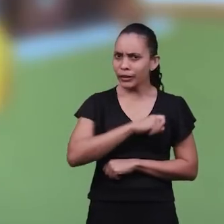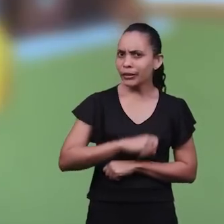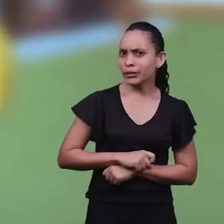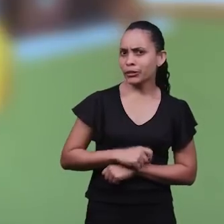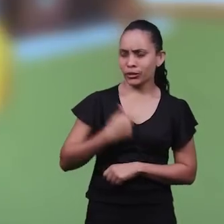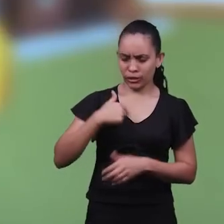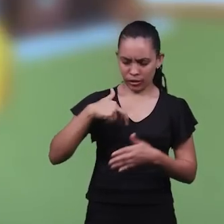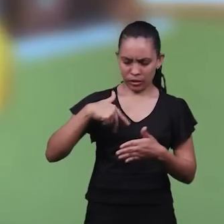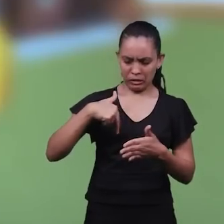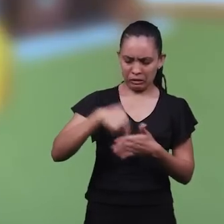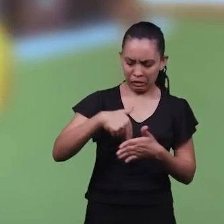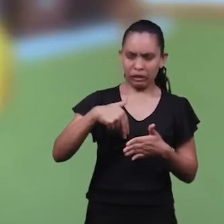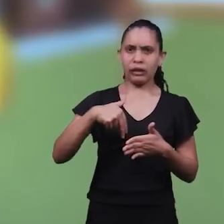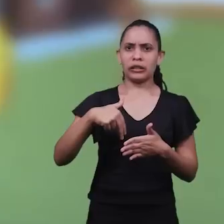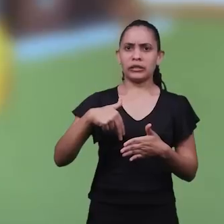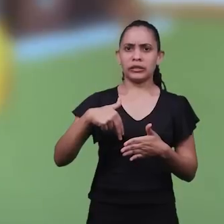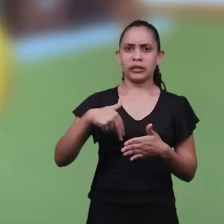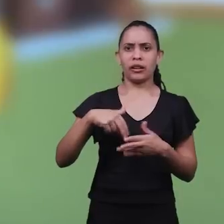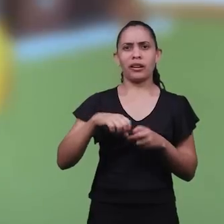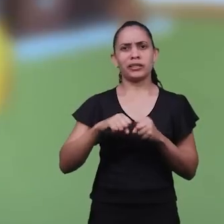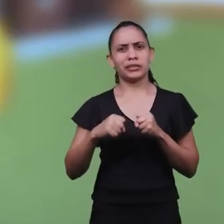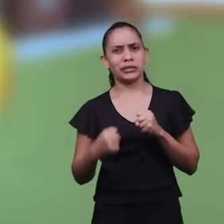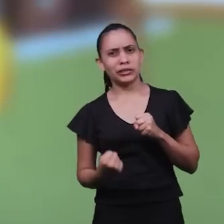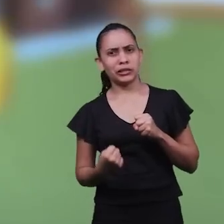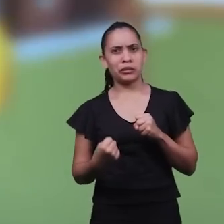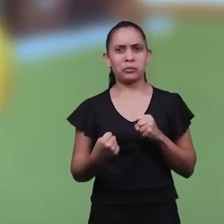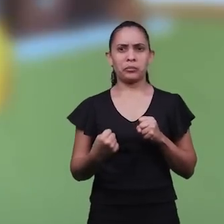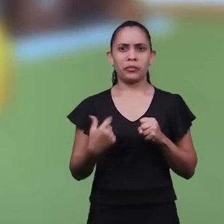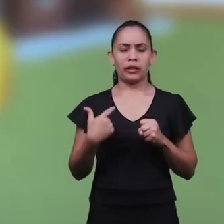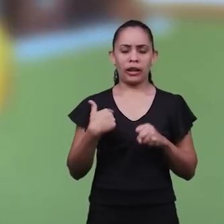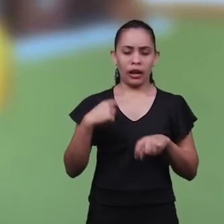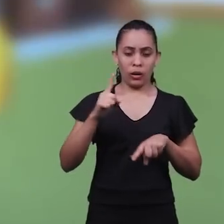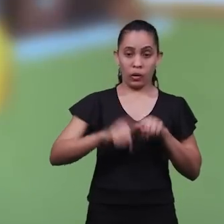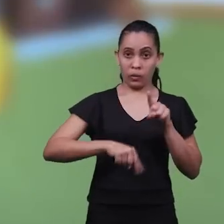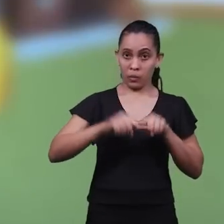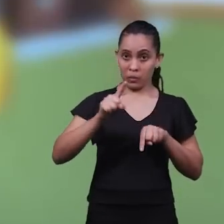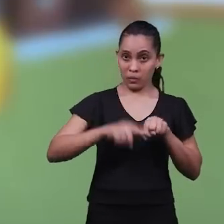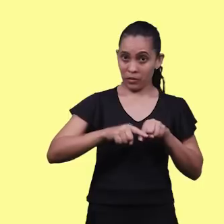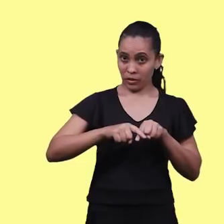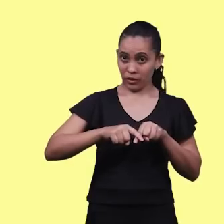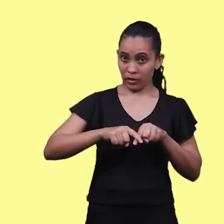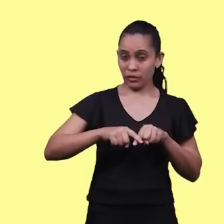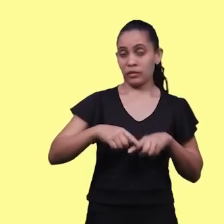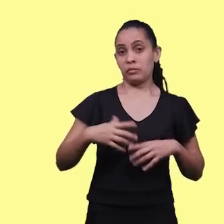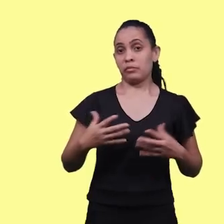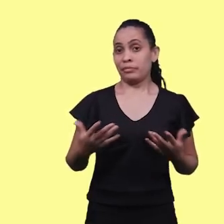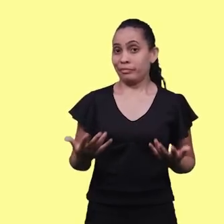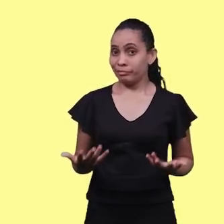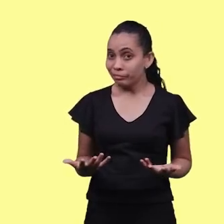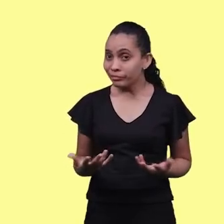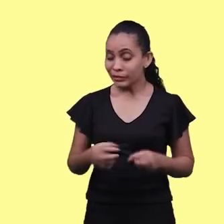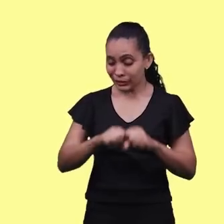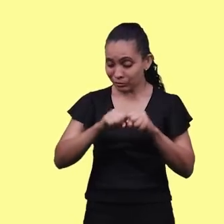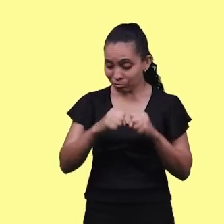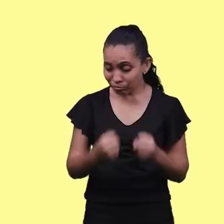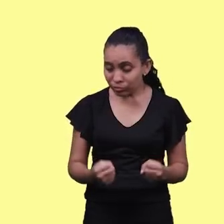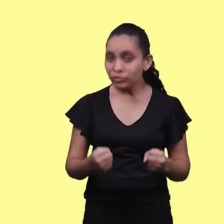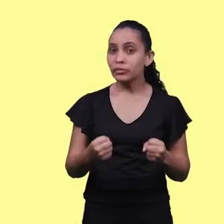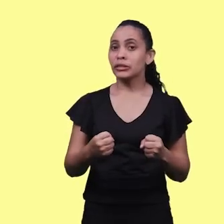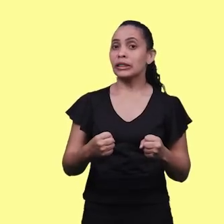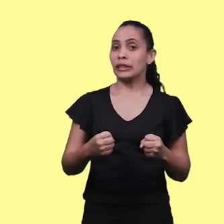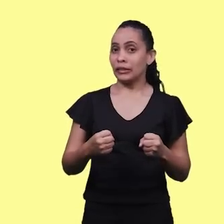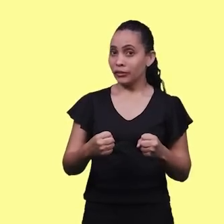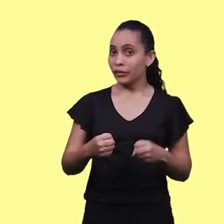riscos de nos machucar, de quebrar algum enfeite, de esbarrar em algum móvel, de viver situações